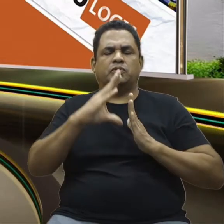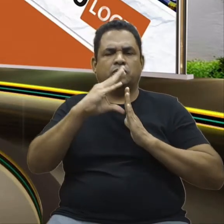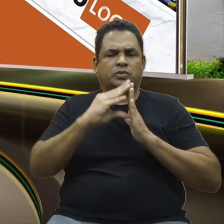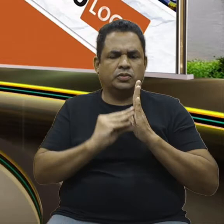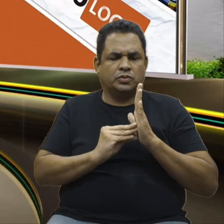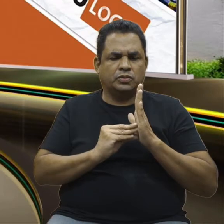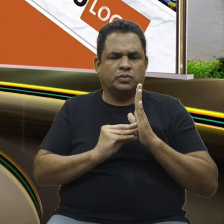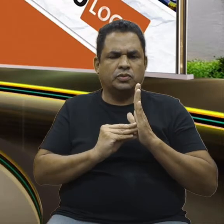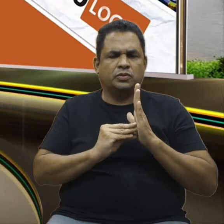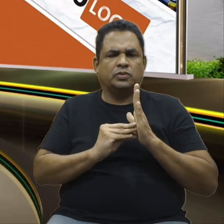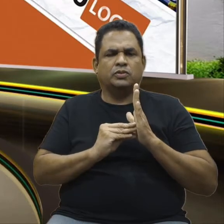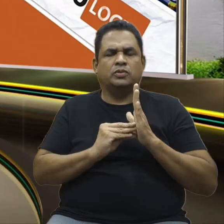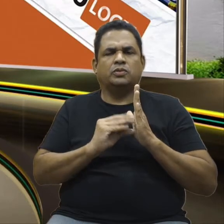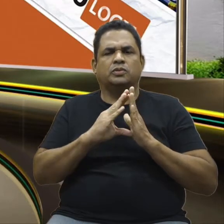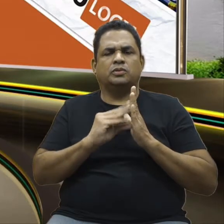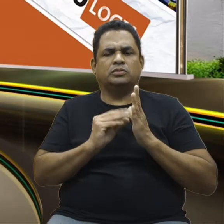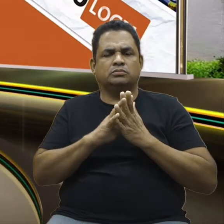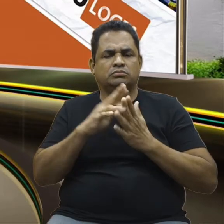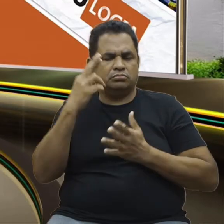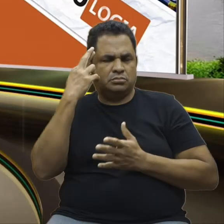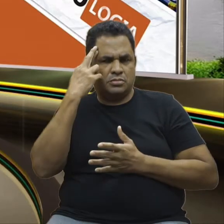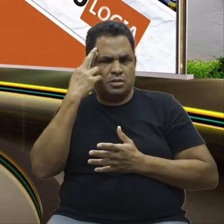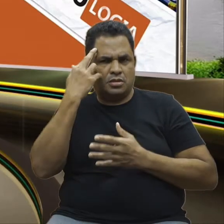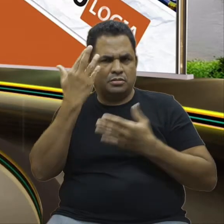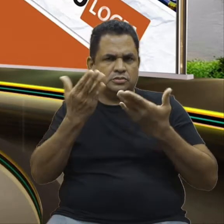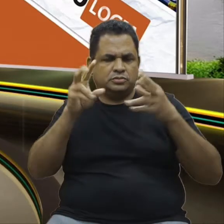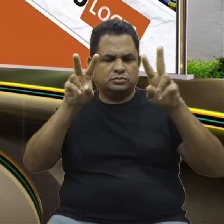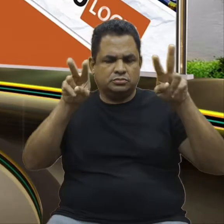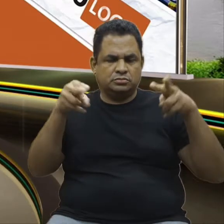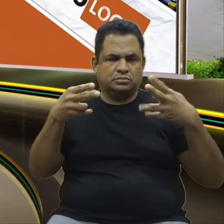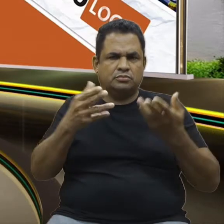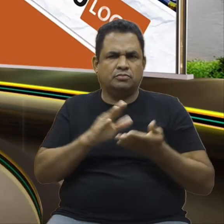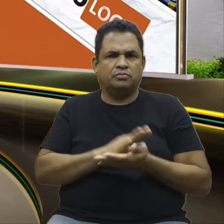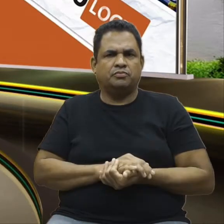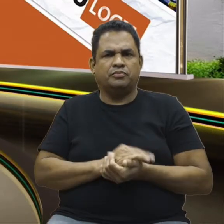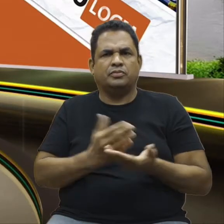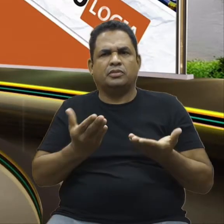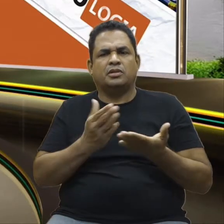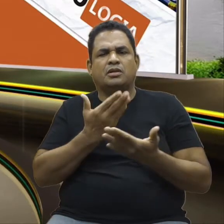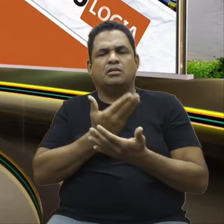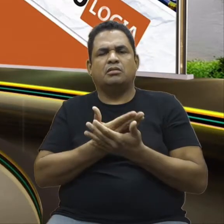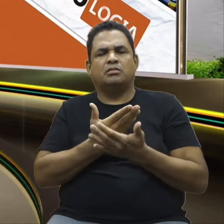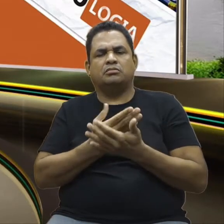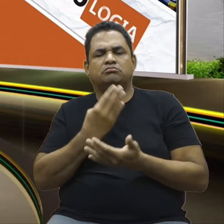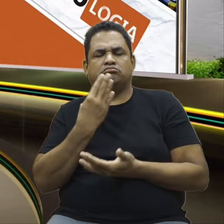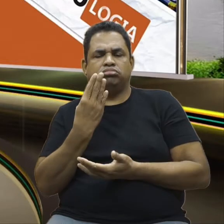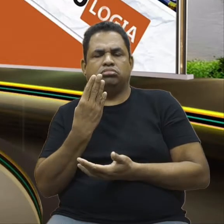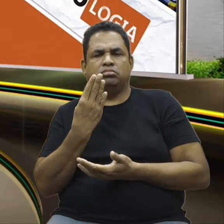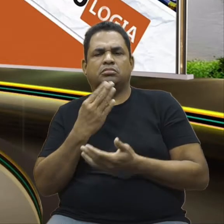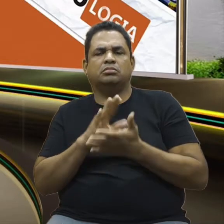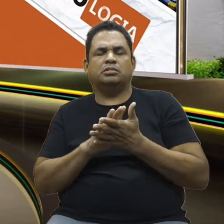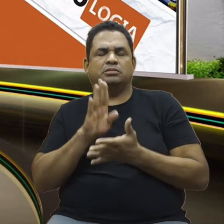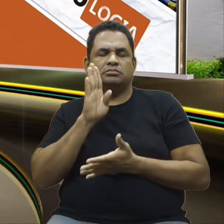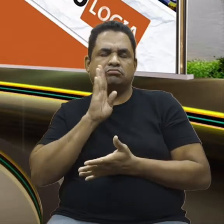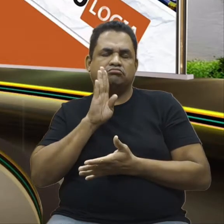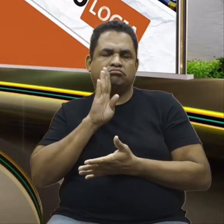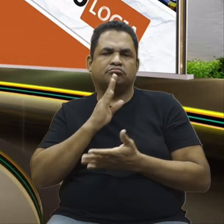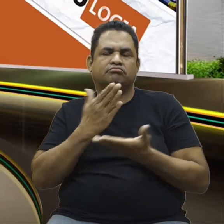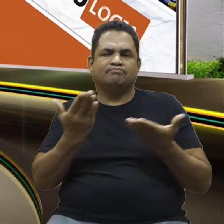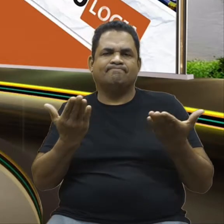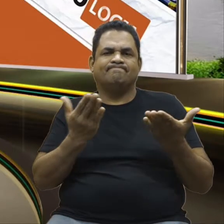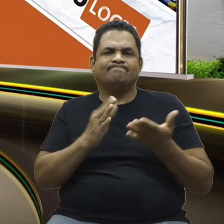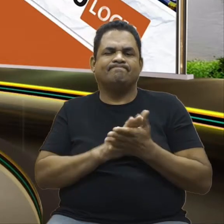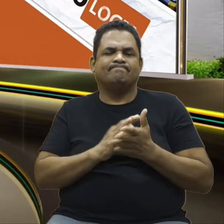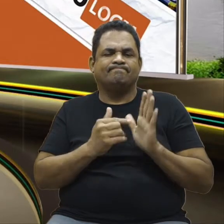uma refletida mais sobre esse assunto, porque, olha, gente, essa aula 4 é uma aula muito legal. É uma aula que